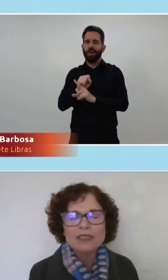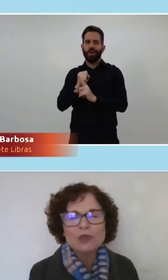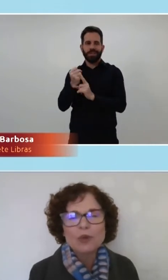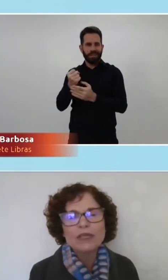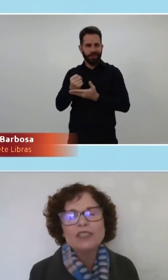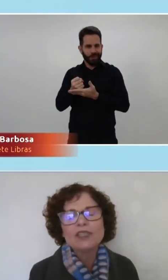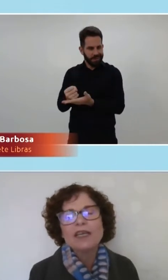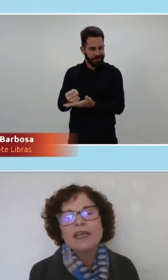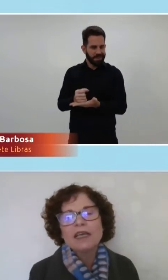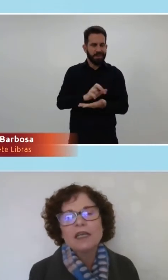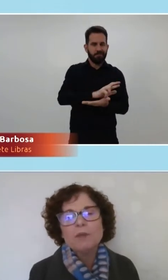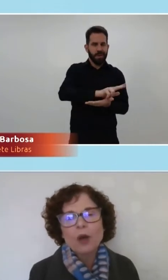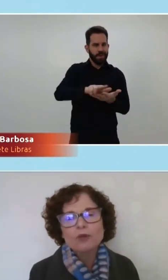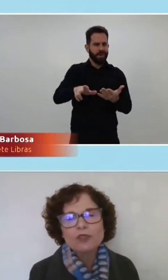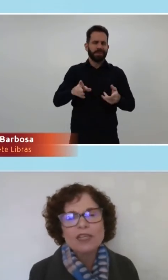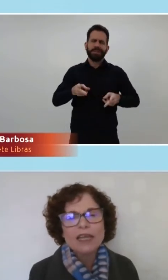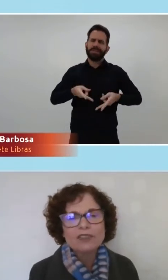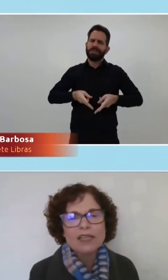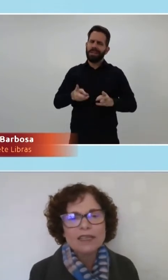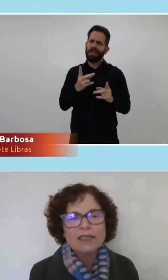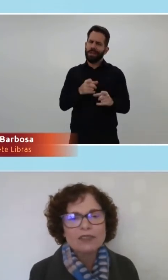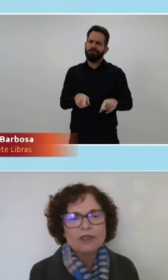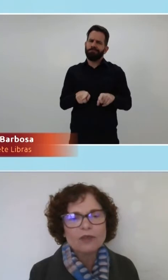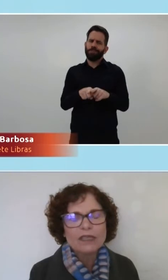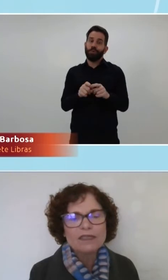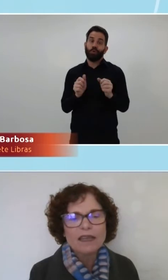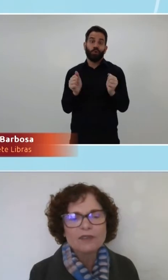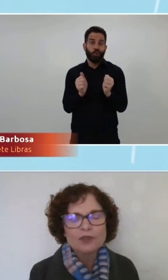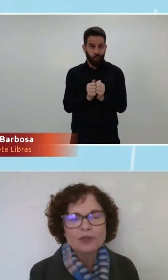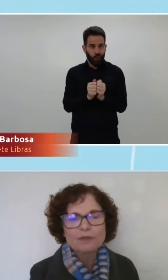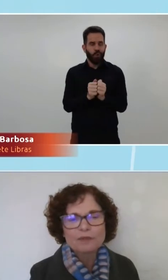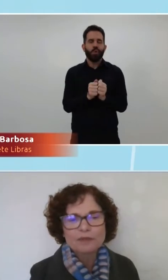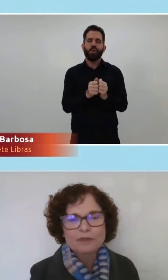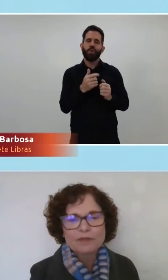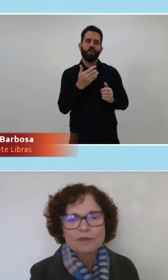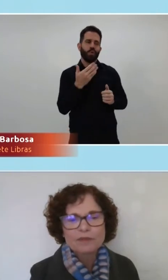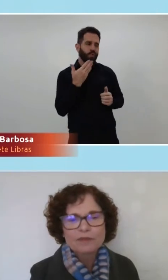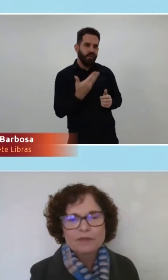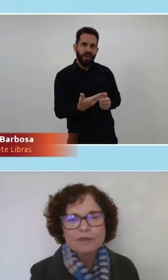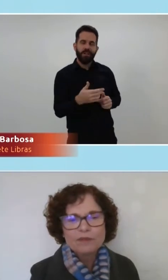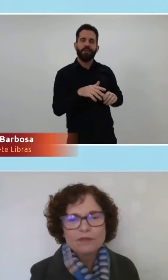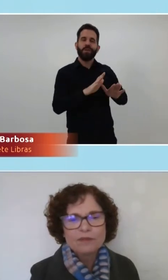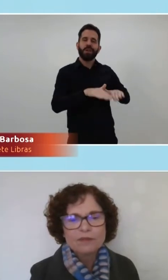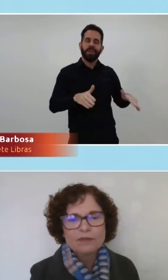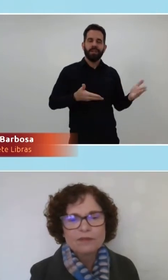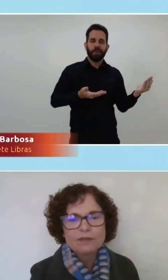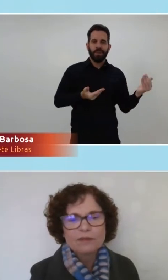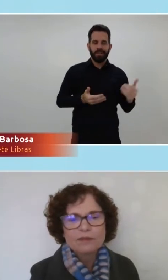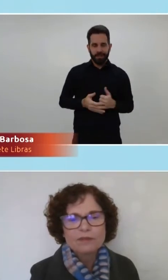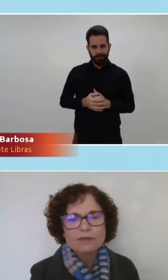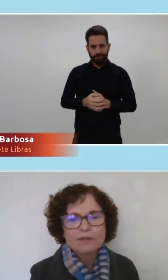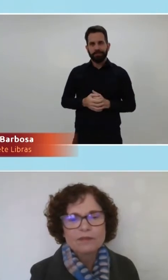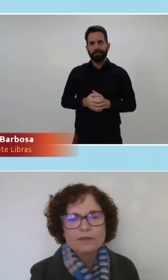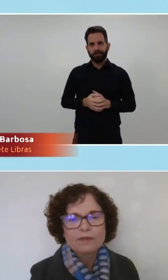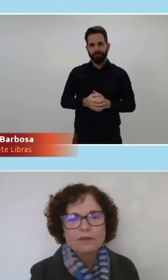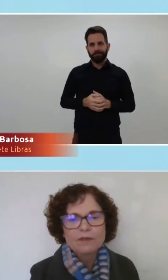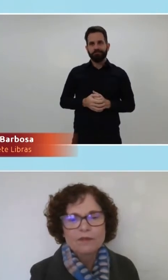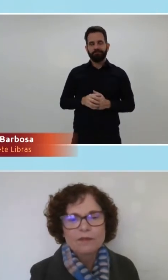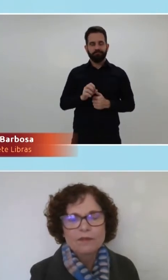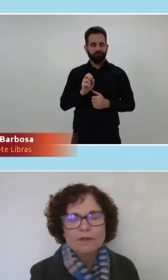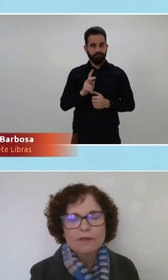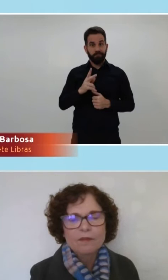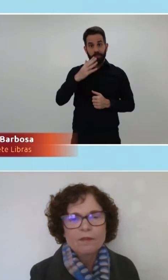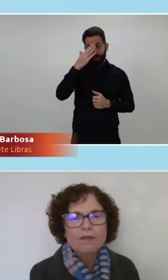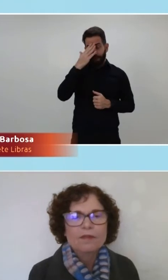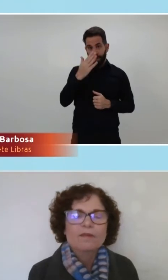muitas ações em prol dos direitos da criança e do adolescente. Muito obrigada. Então, para relembrar, dia